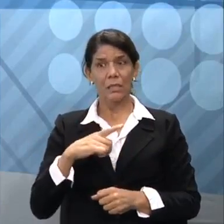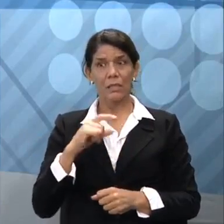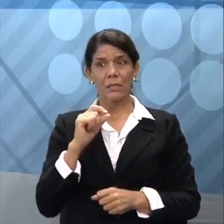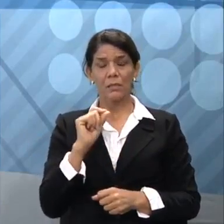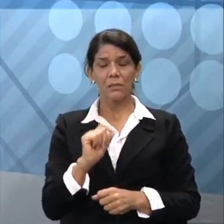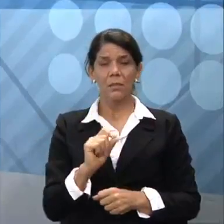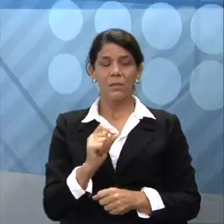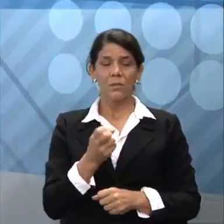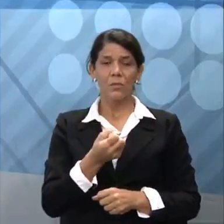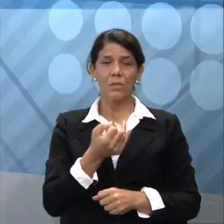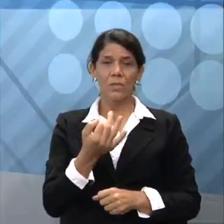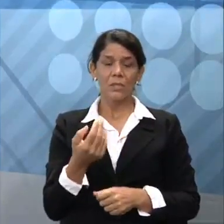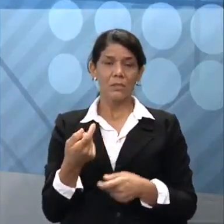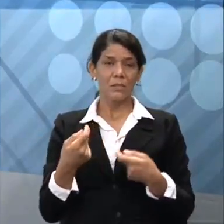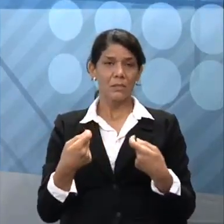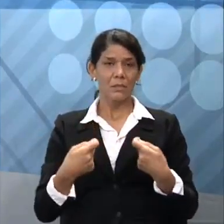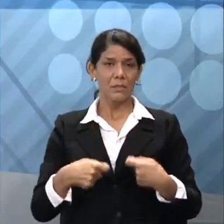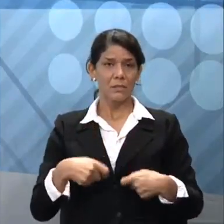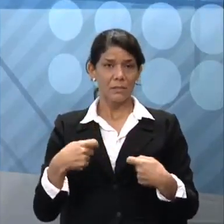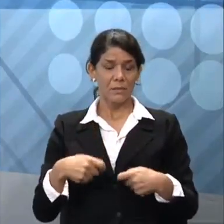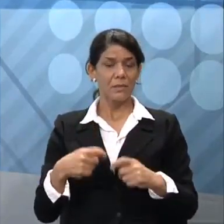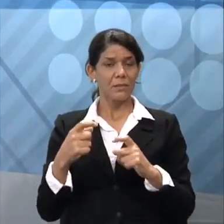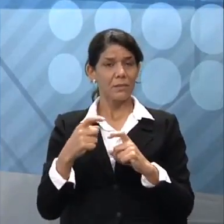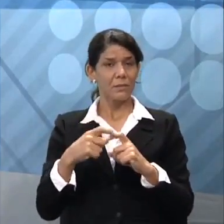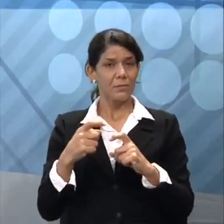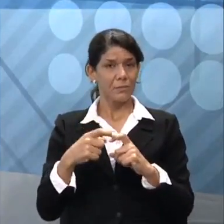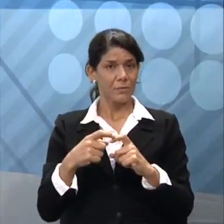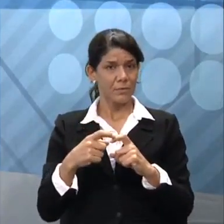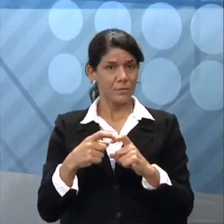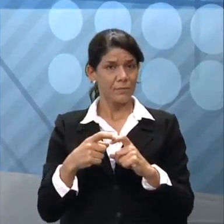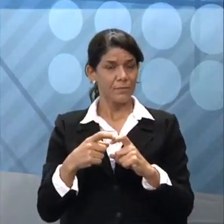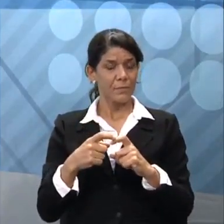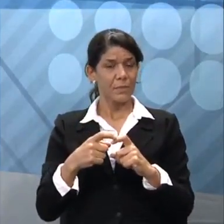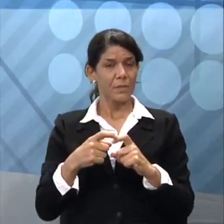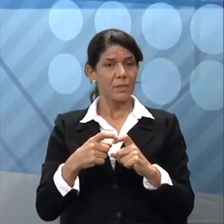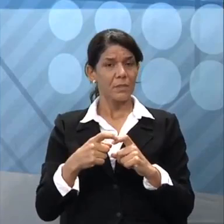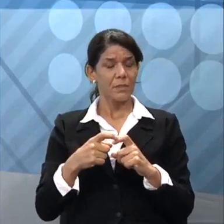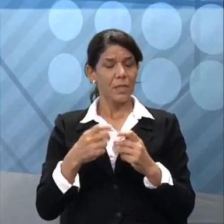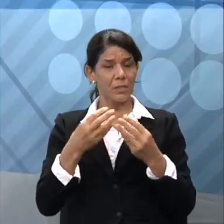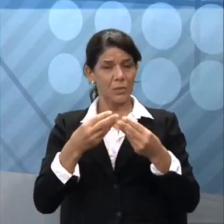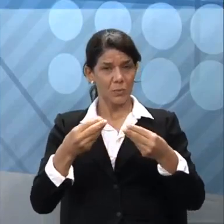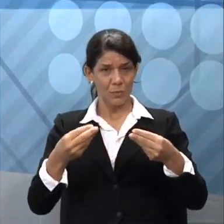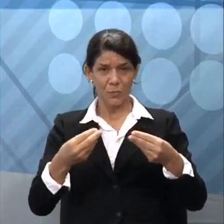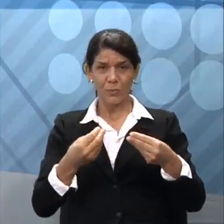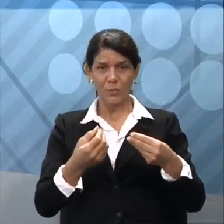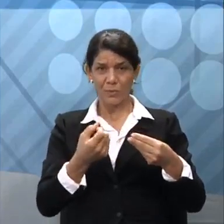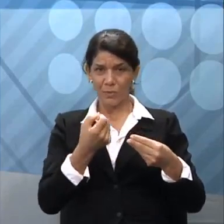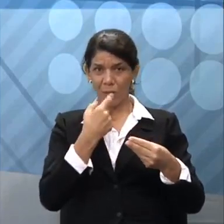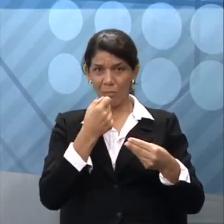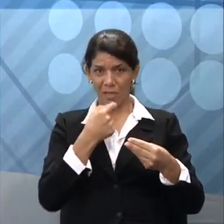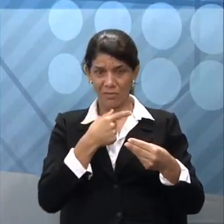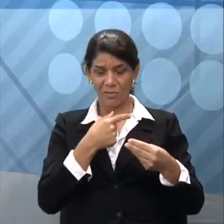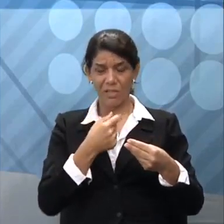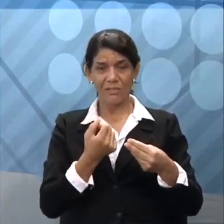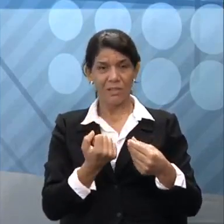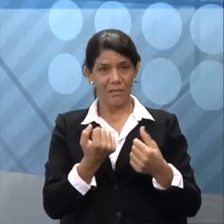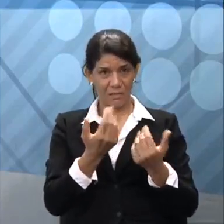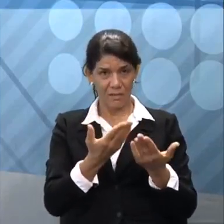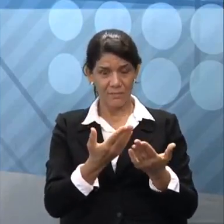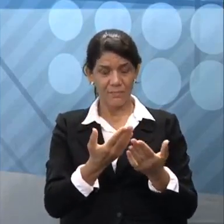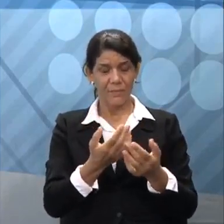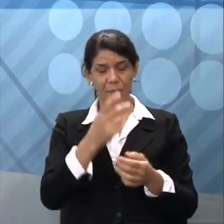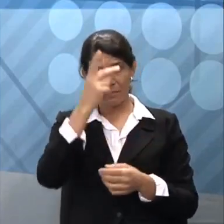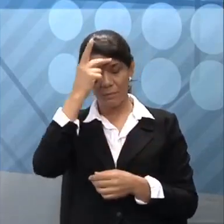mãos a quantidade necessária do medicamento a ser administrado, da solução a ser administrada. O segundo passo